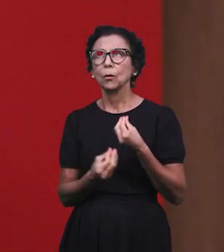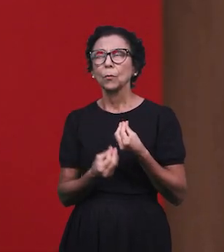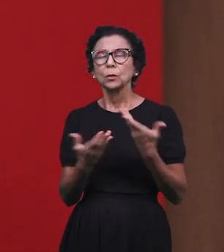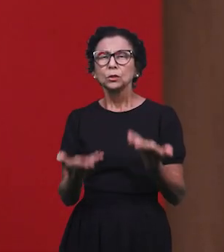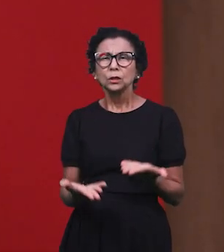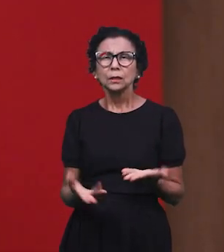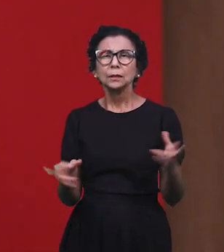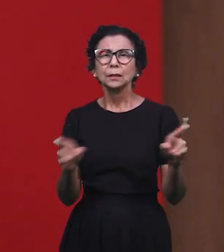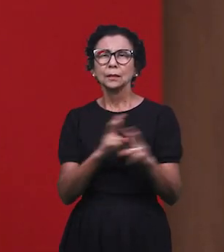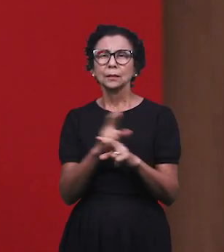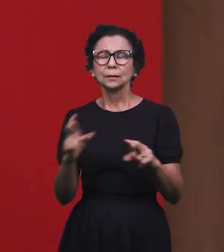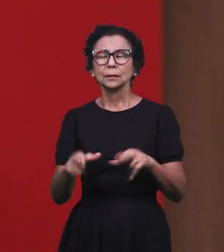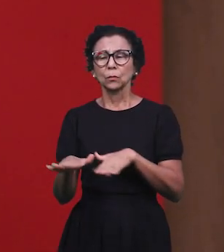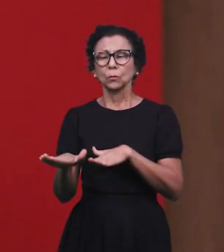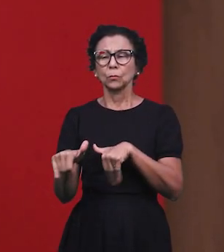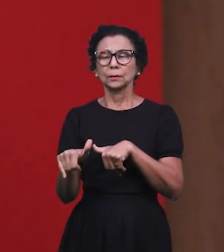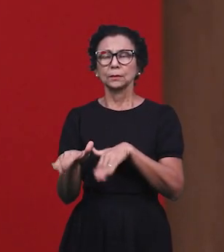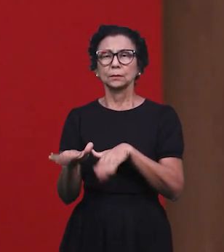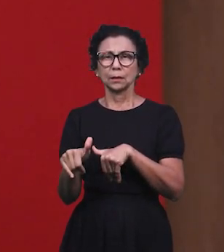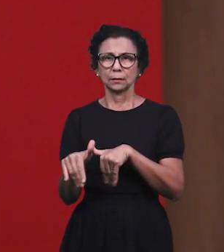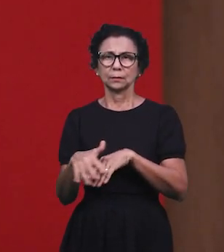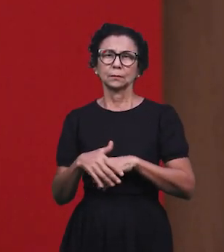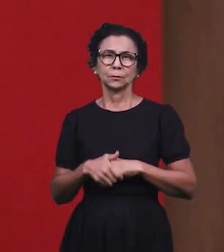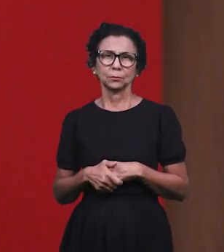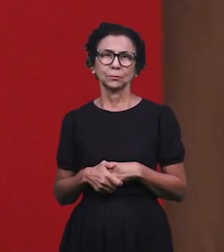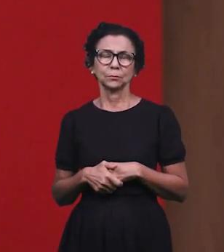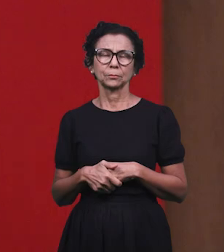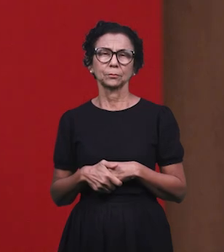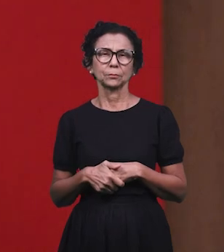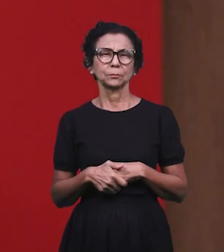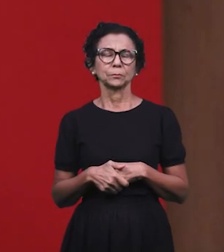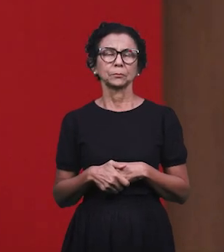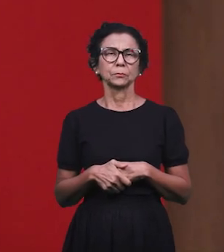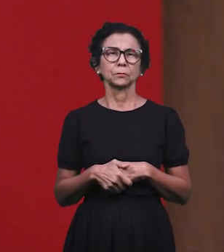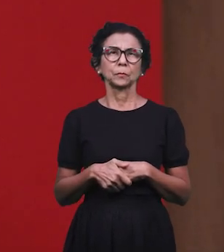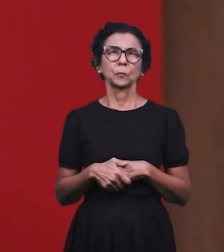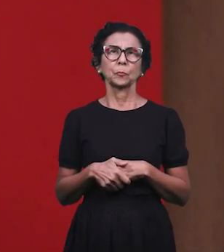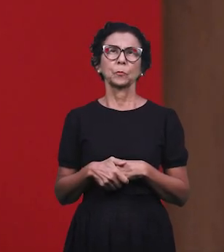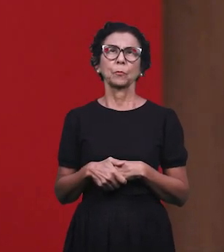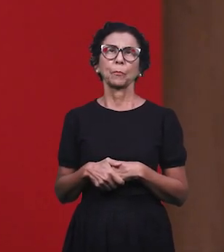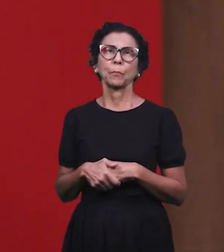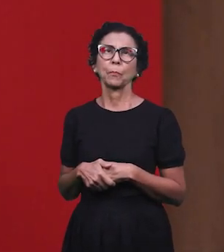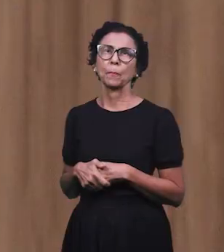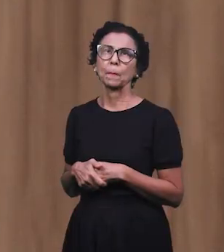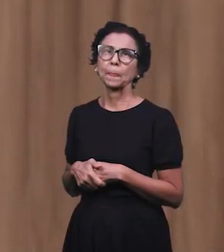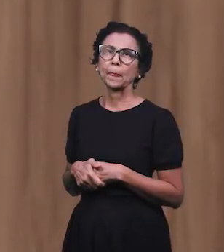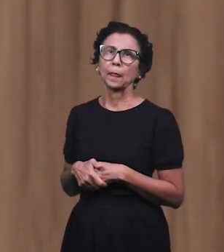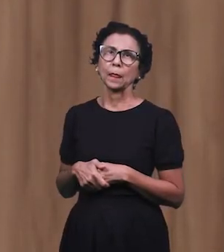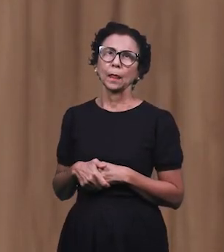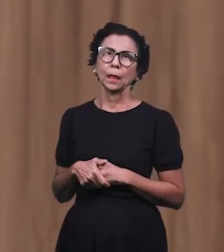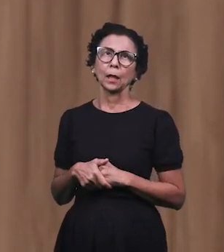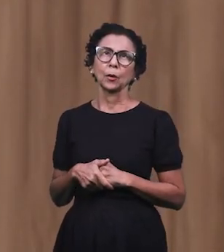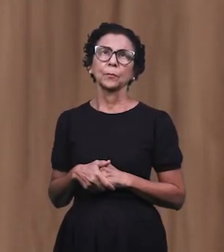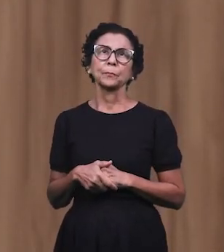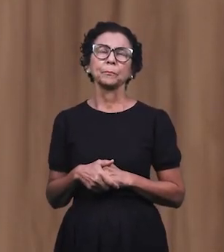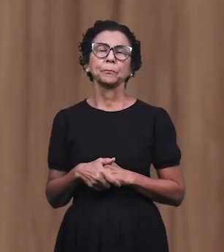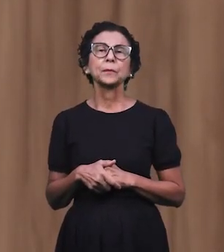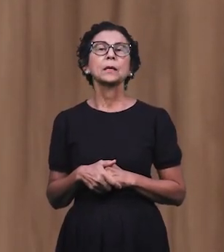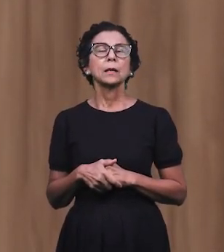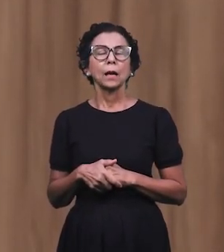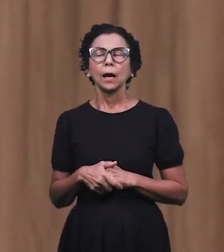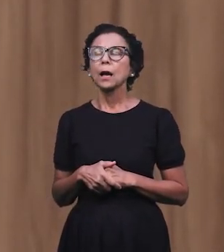do exército, né, especificamente conforme descrito aqui pelo pastor Fausto nessa passagem? É